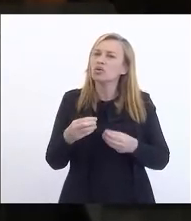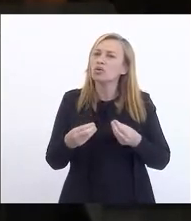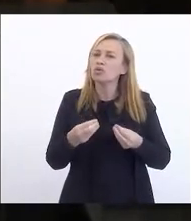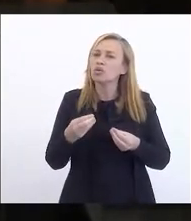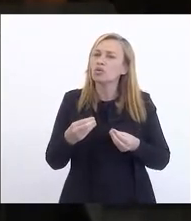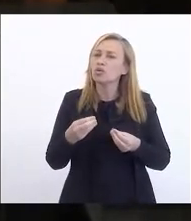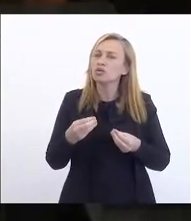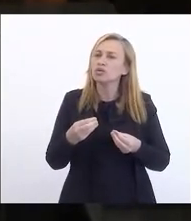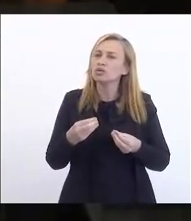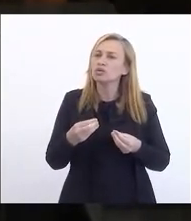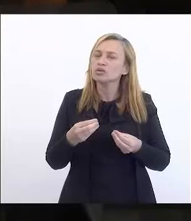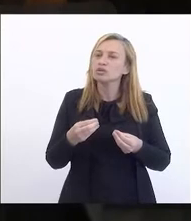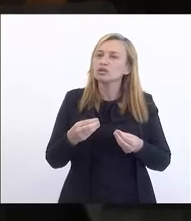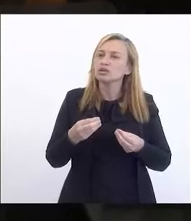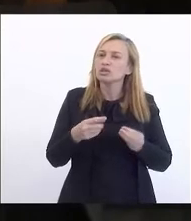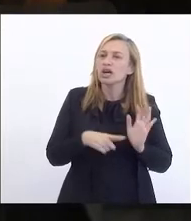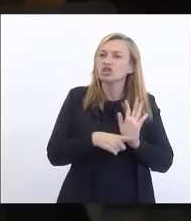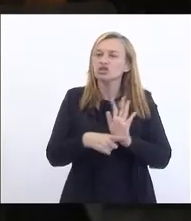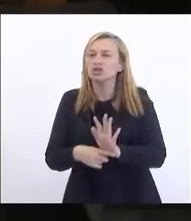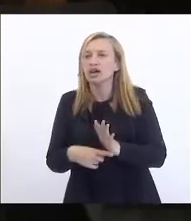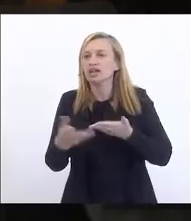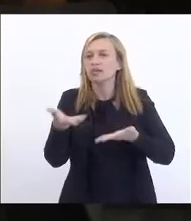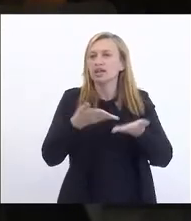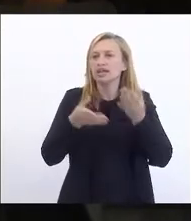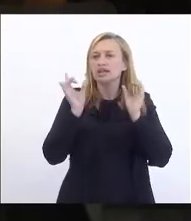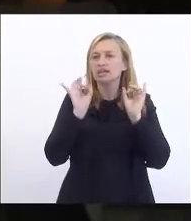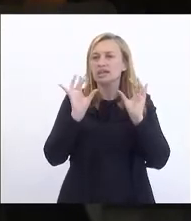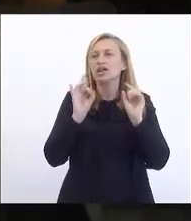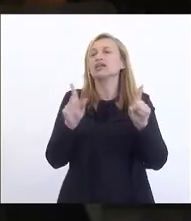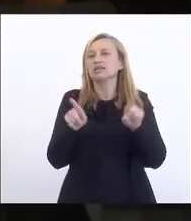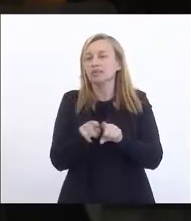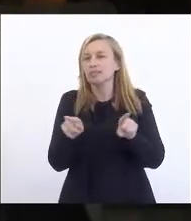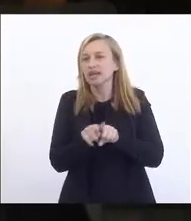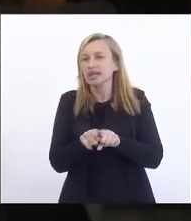entre participações especiais e